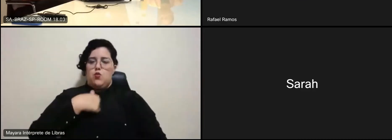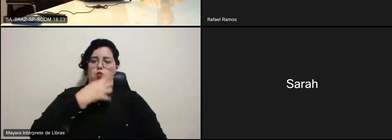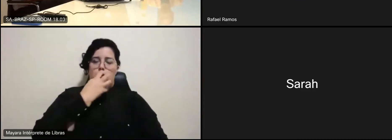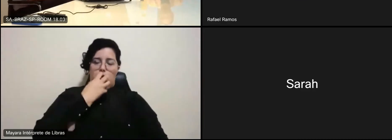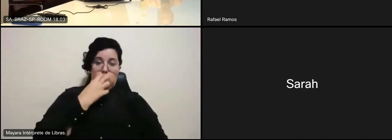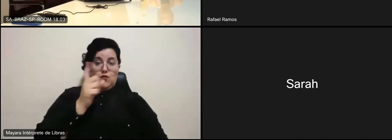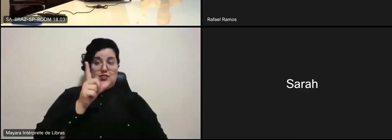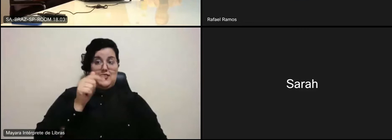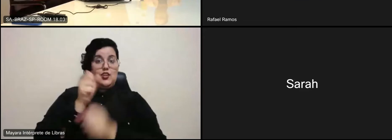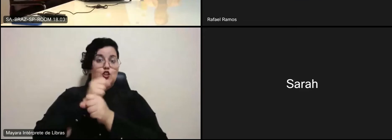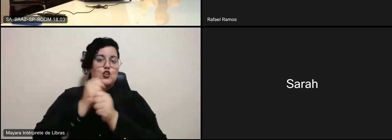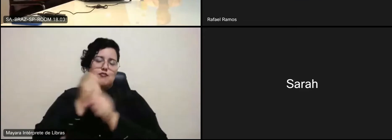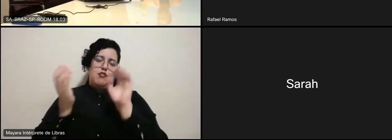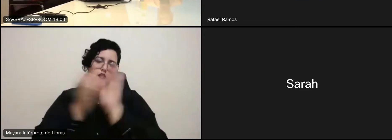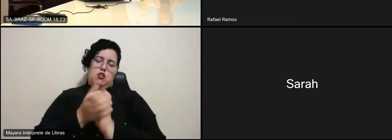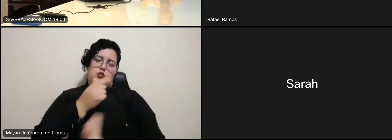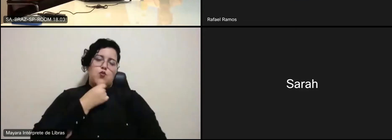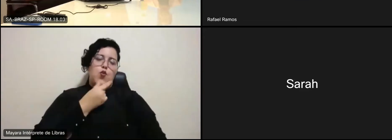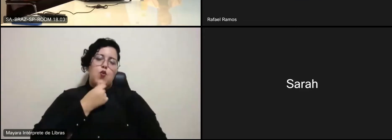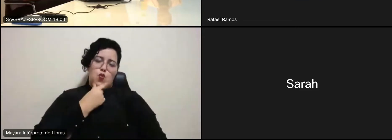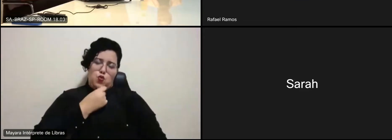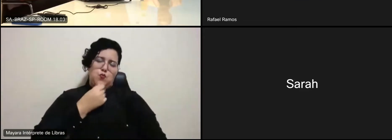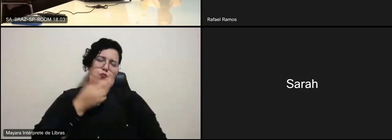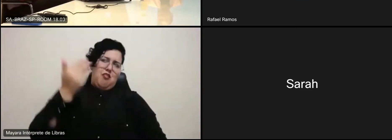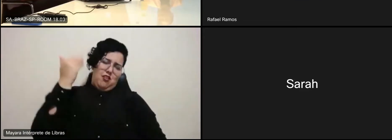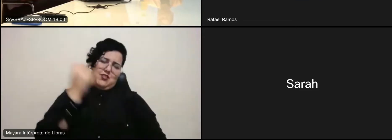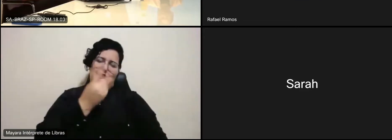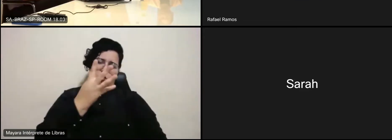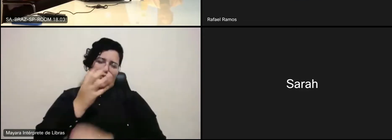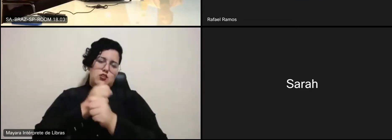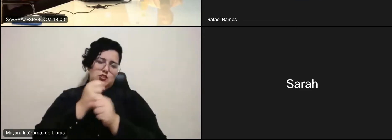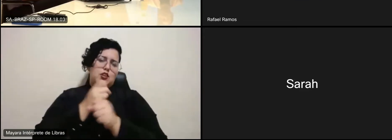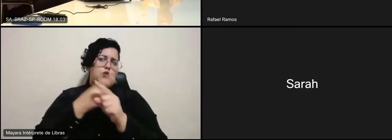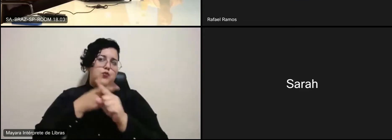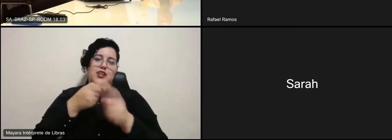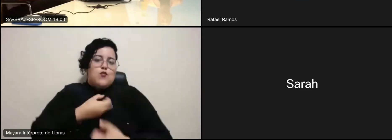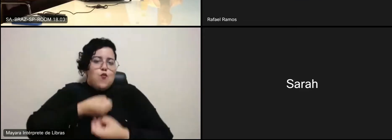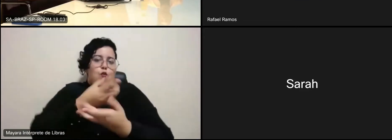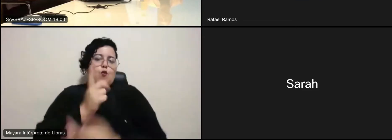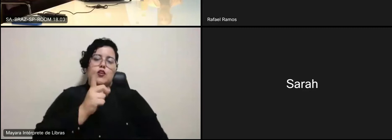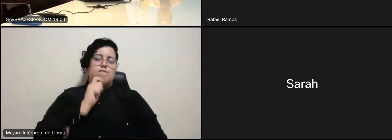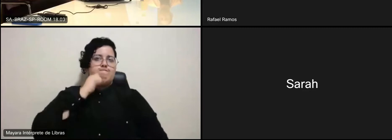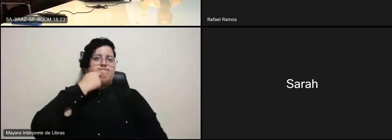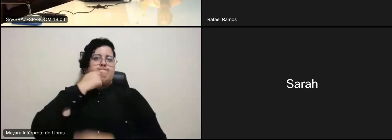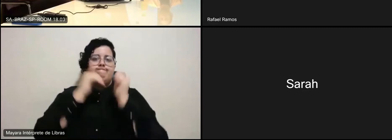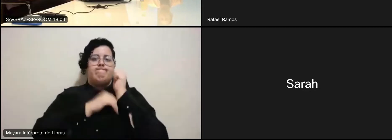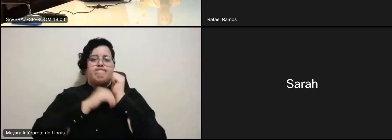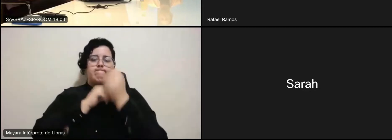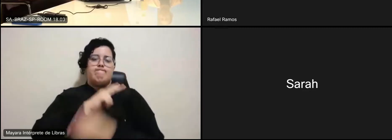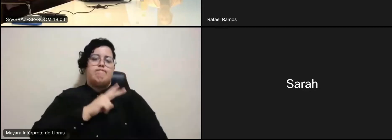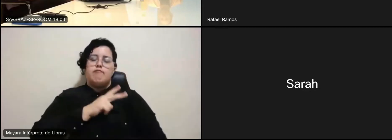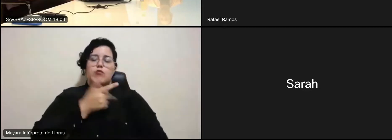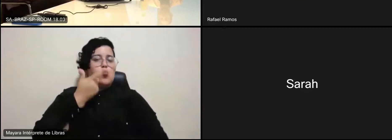de casado, naquele momento talvez 14 anos, mas ainda assim eu não podia ser eu contar um pouco sobre minha história,